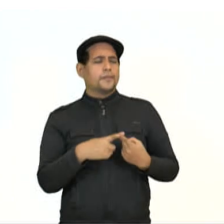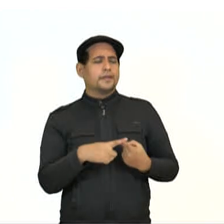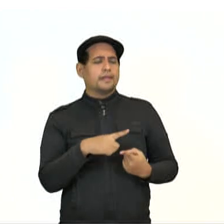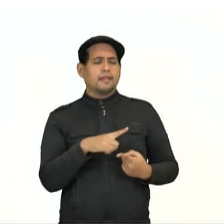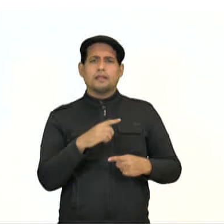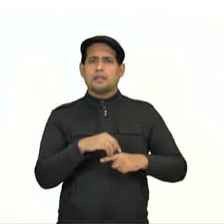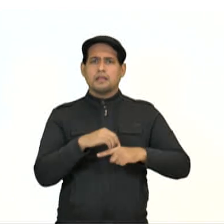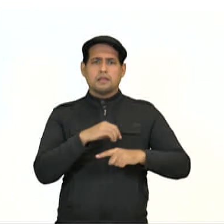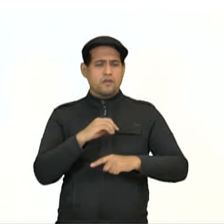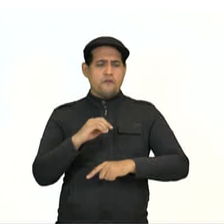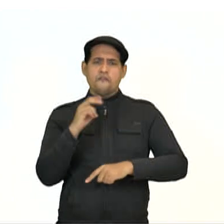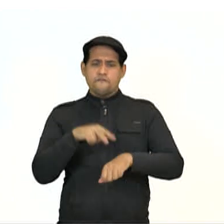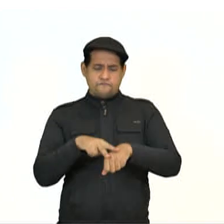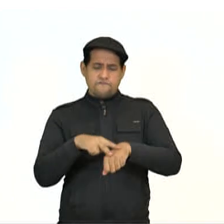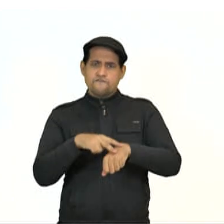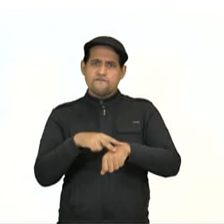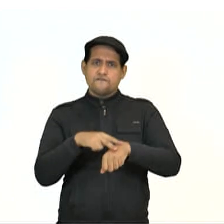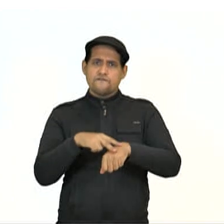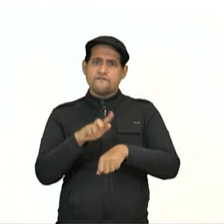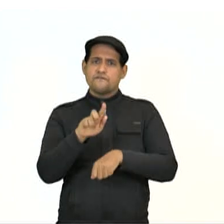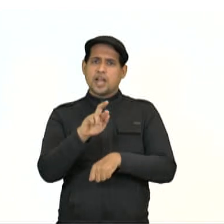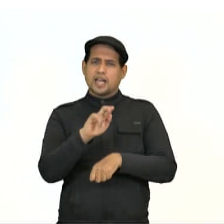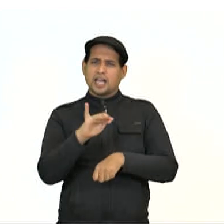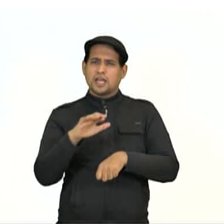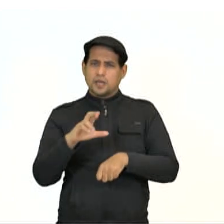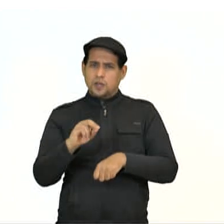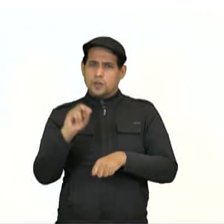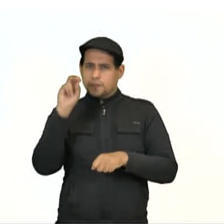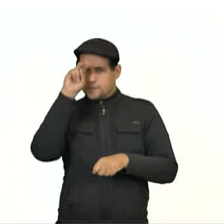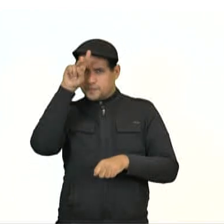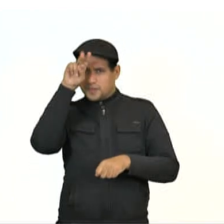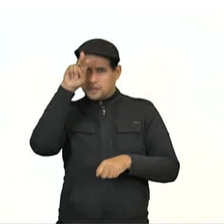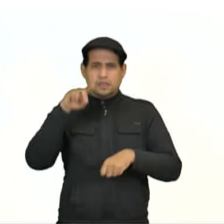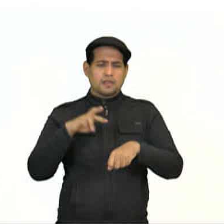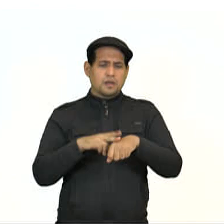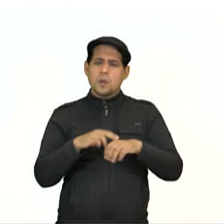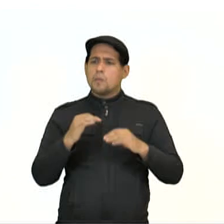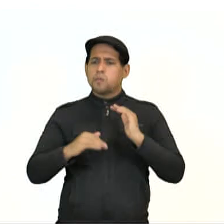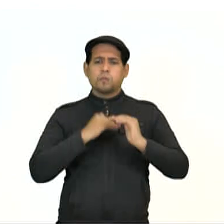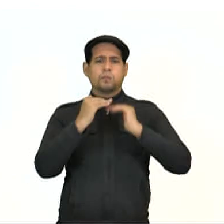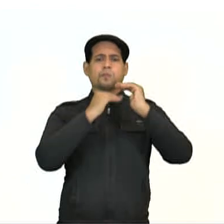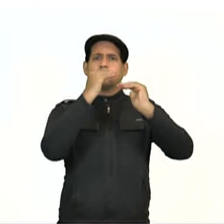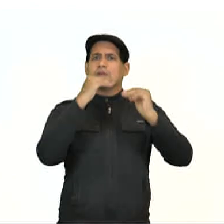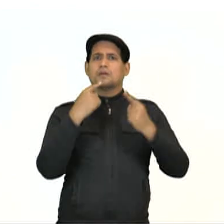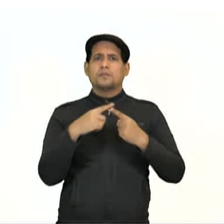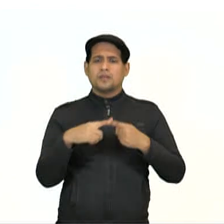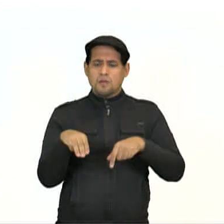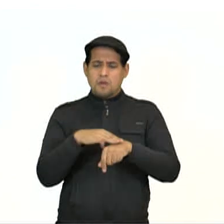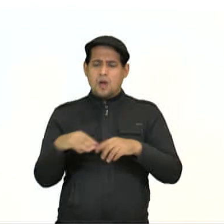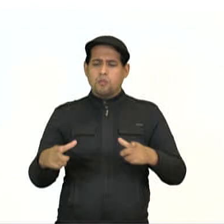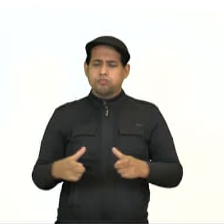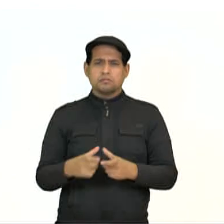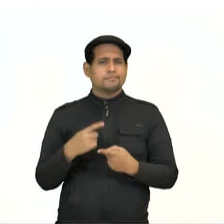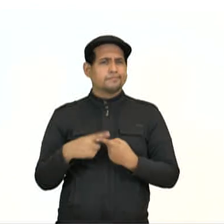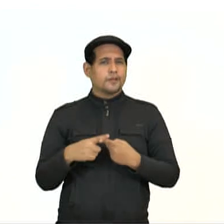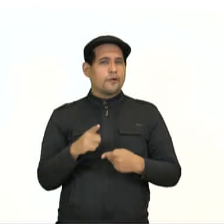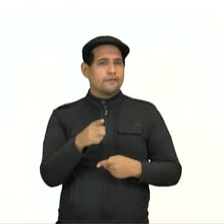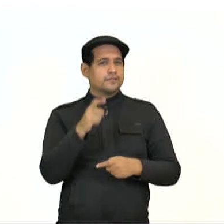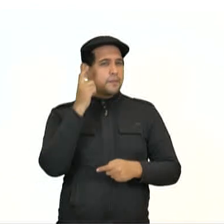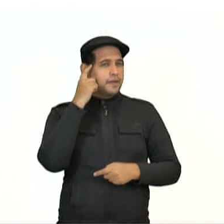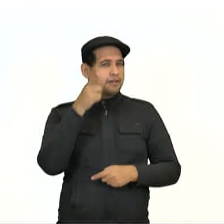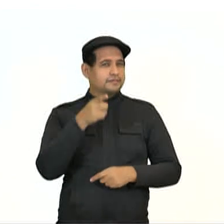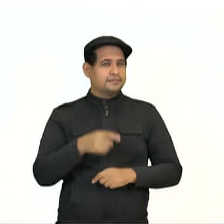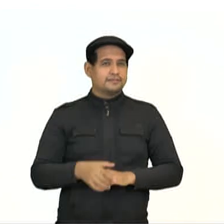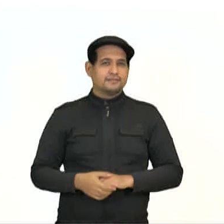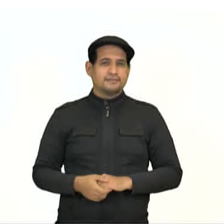ou dominaram esse ambiente quando comparado com a população de grilos marrons. Agora é com você, pensa